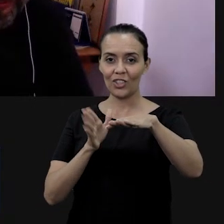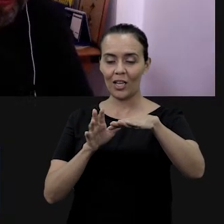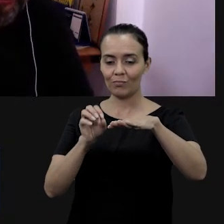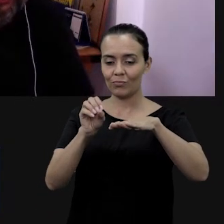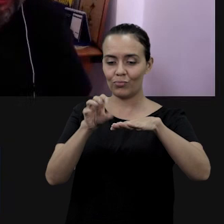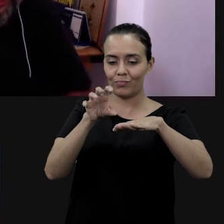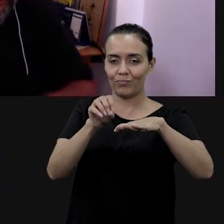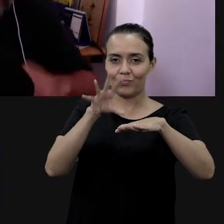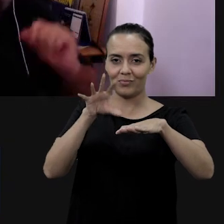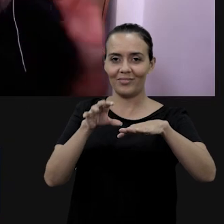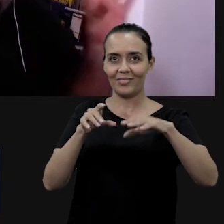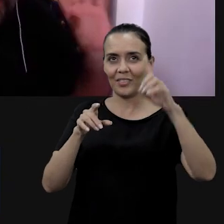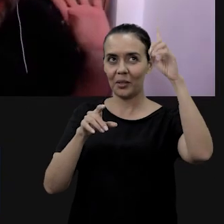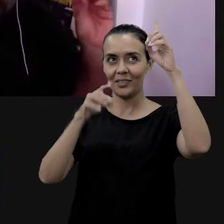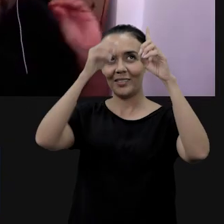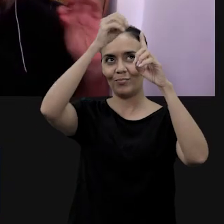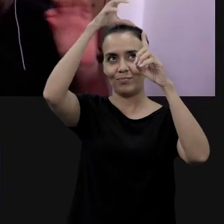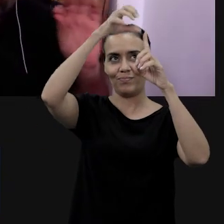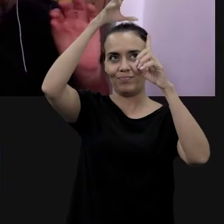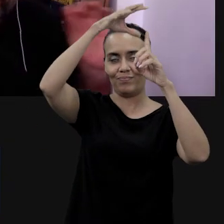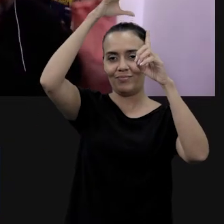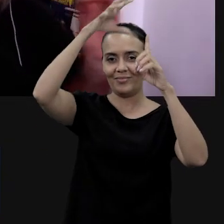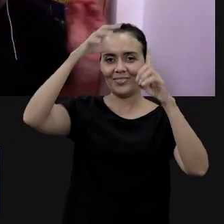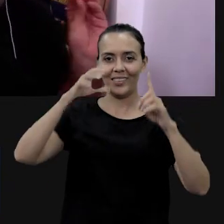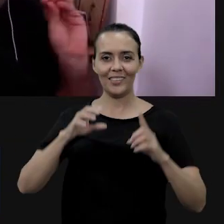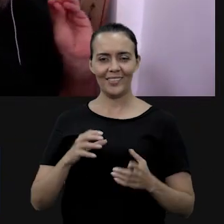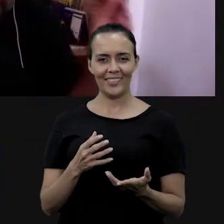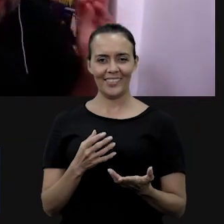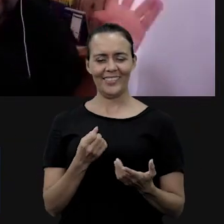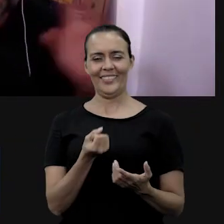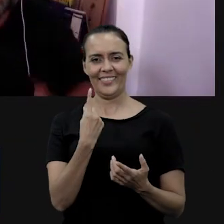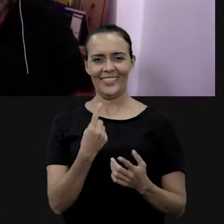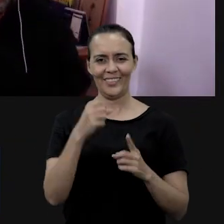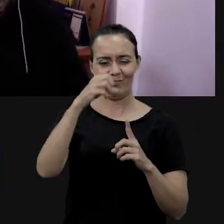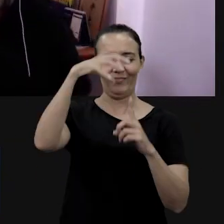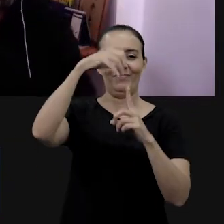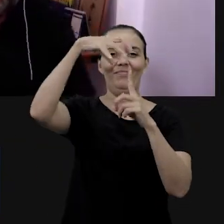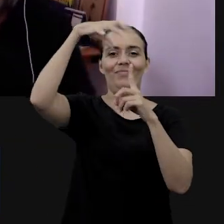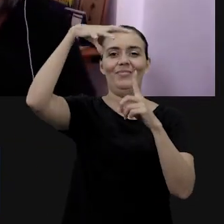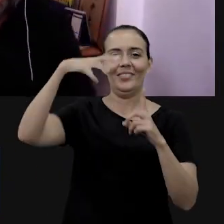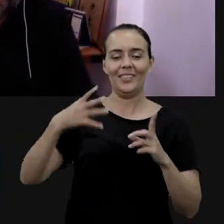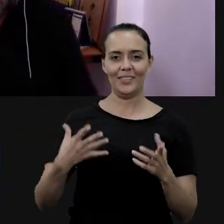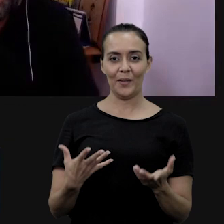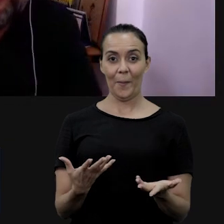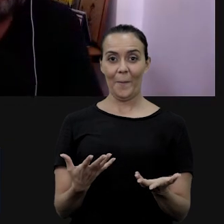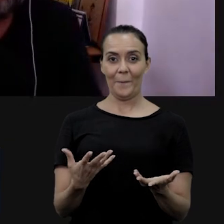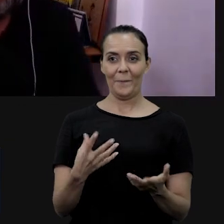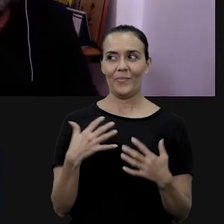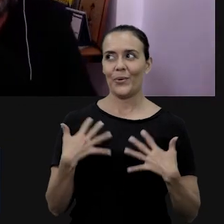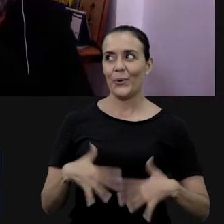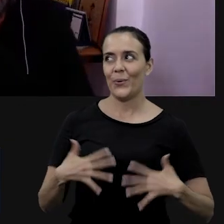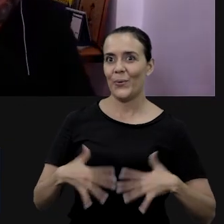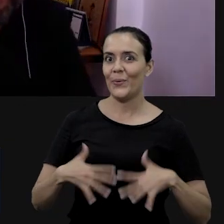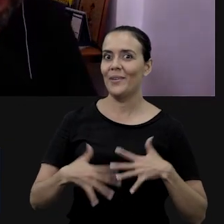com o veículo ali, já dá umas piscadas ali na antena, faz aquele bzz, bzz, bzz. Nossa,